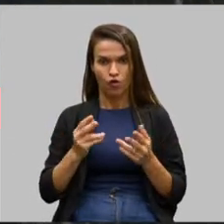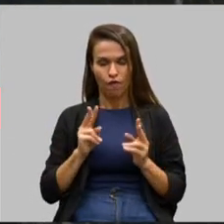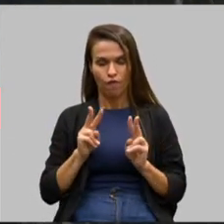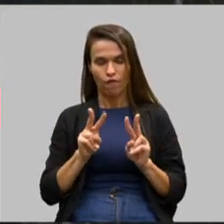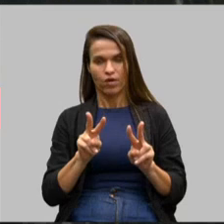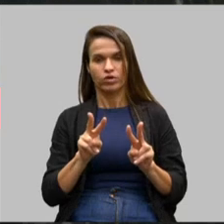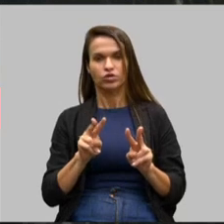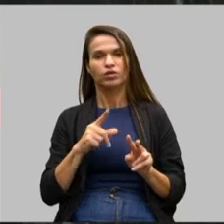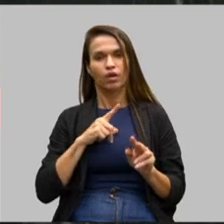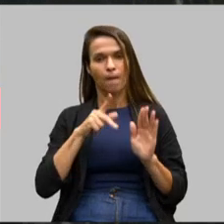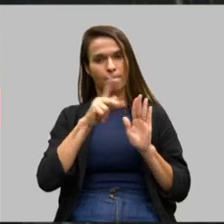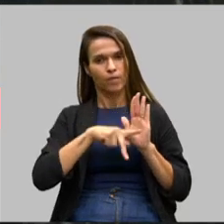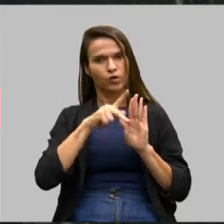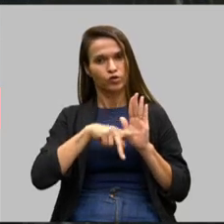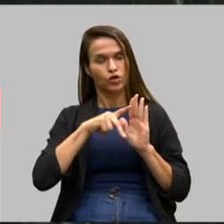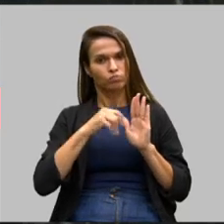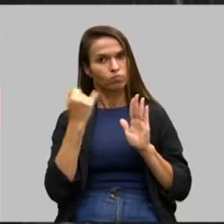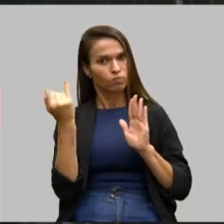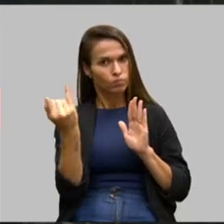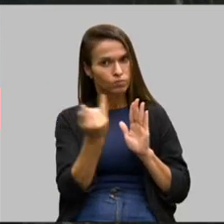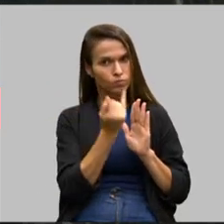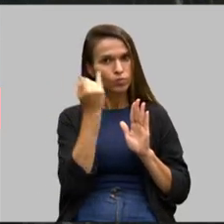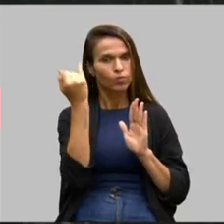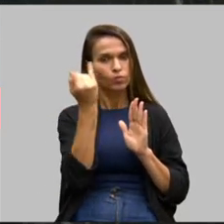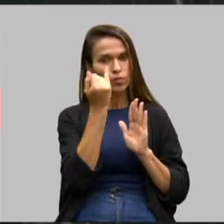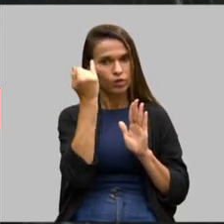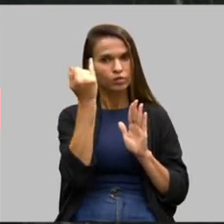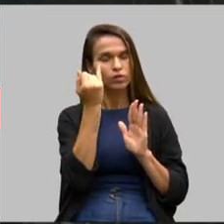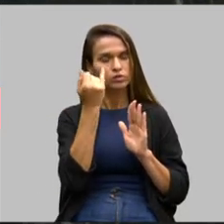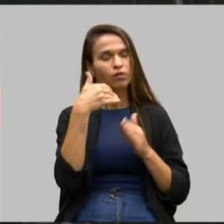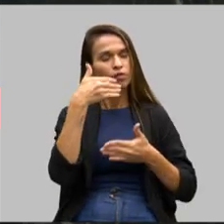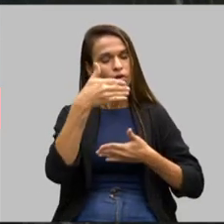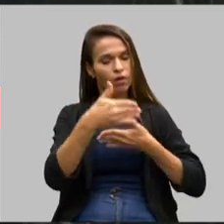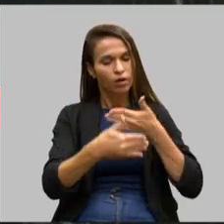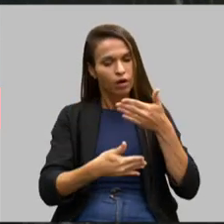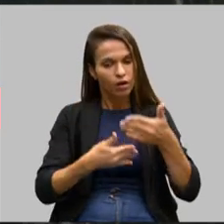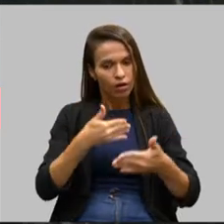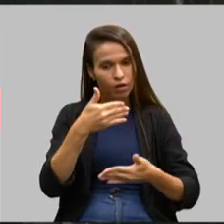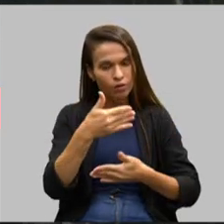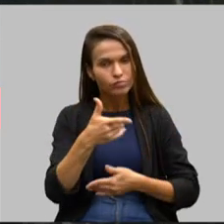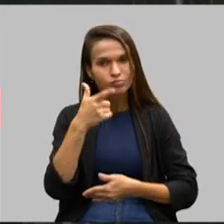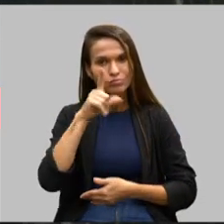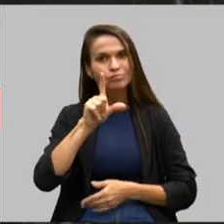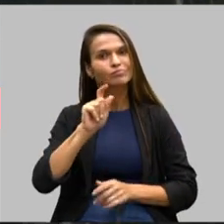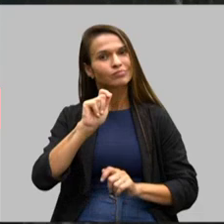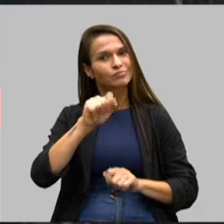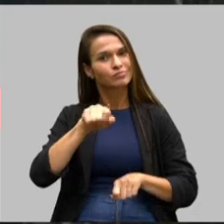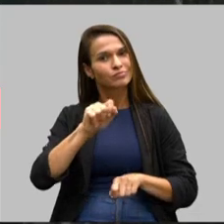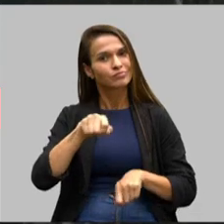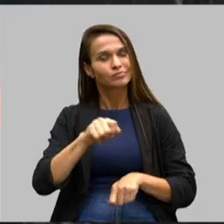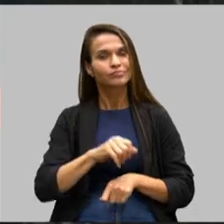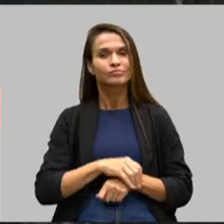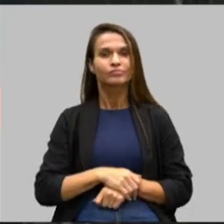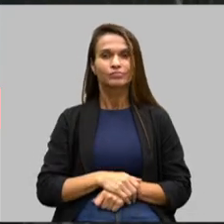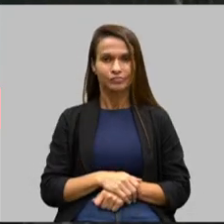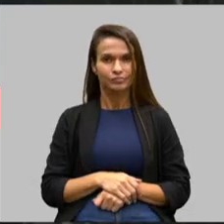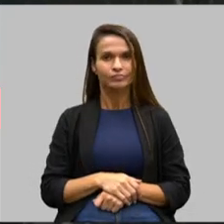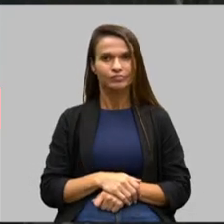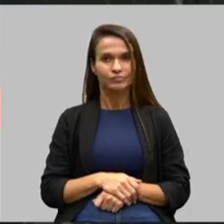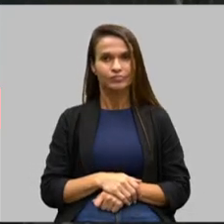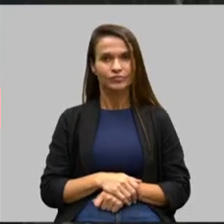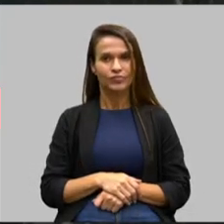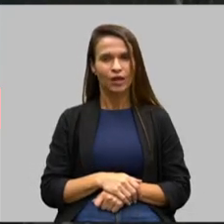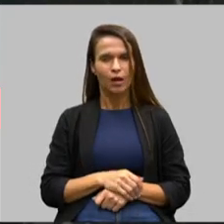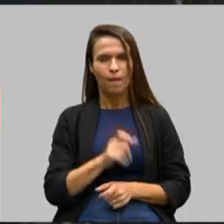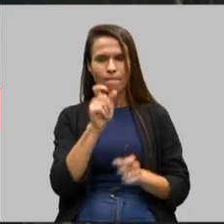temos projetos importantes que estão caminhando, estão andando. Gente que conhece boa